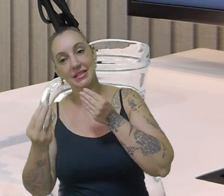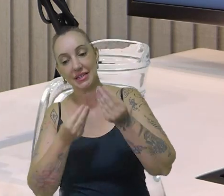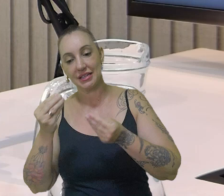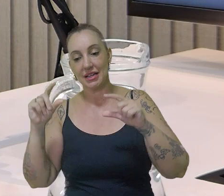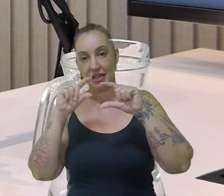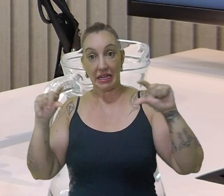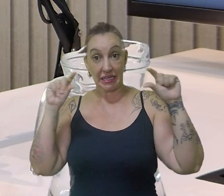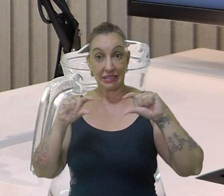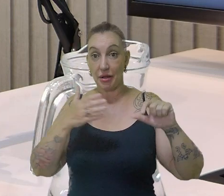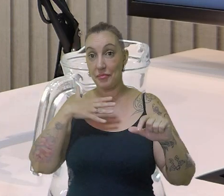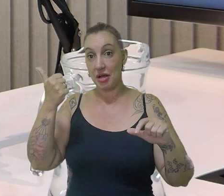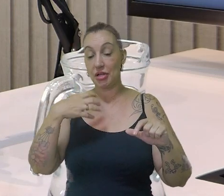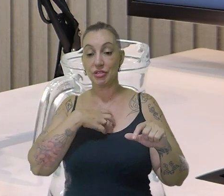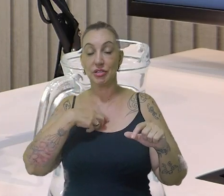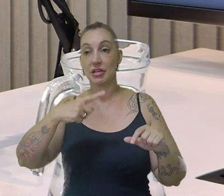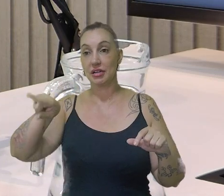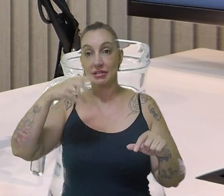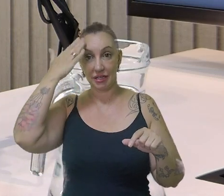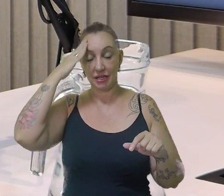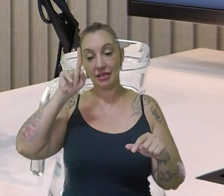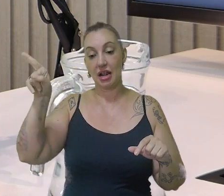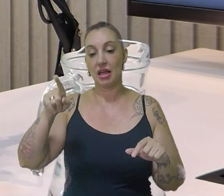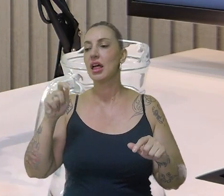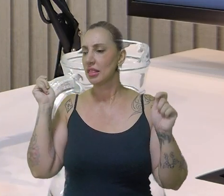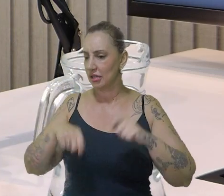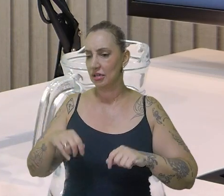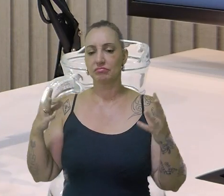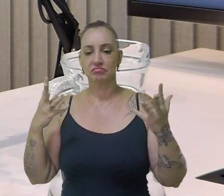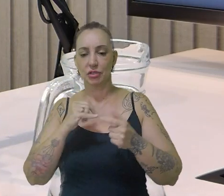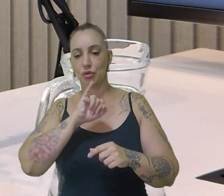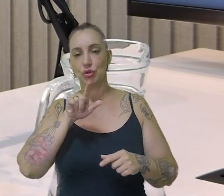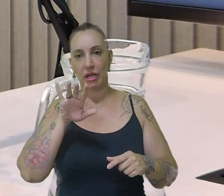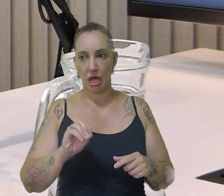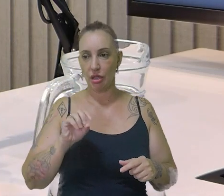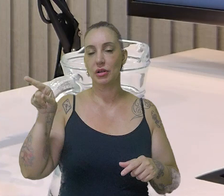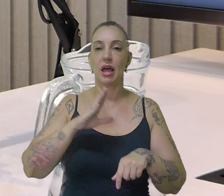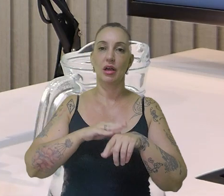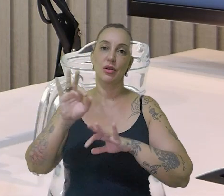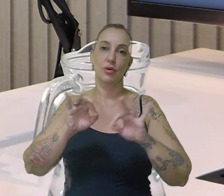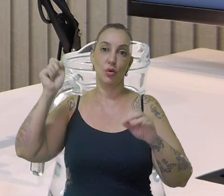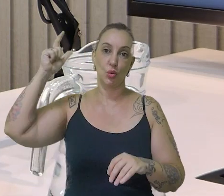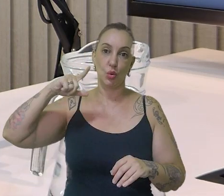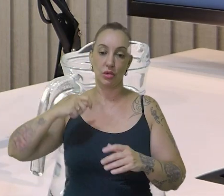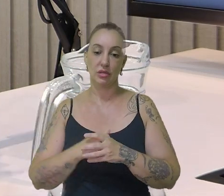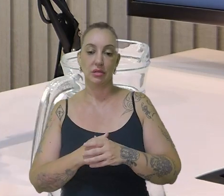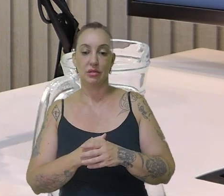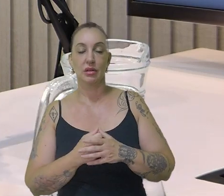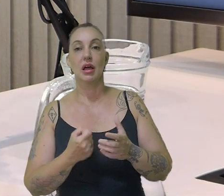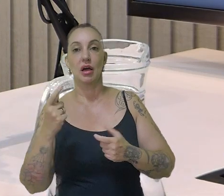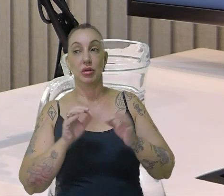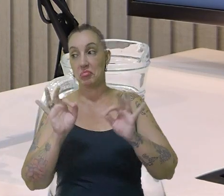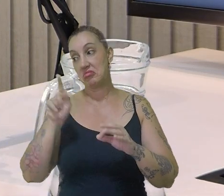enfim legendar da melhor forma para eles compreenderem lá e aí rolou lindamente o Juliano que operou a luz uhum eh alguém